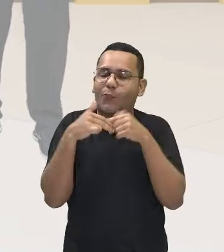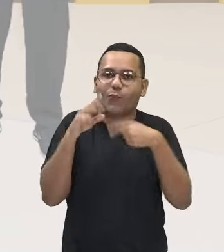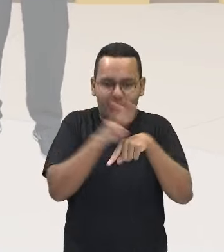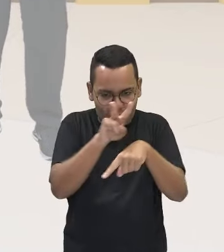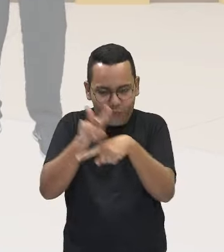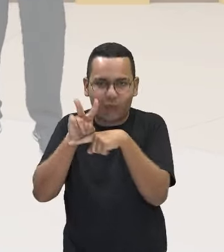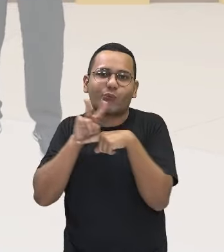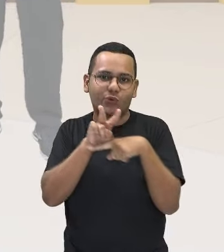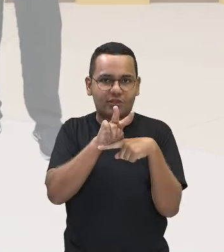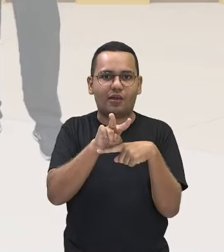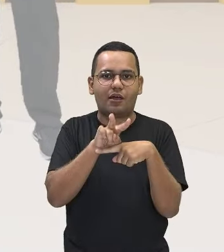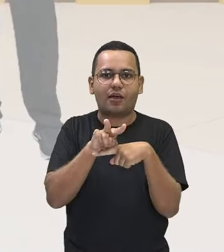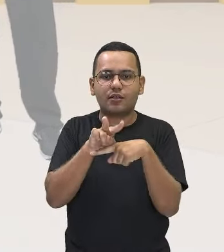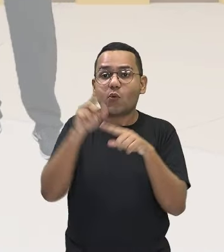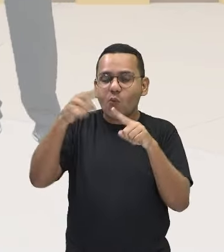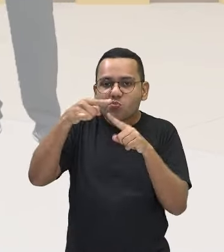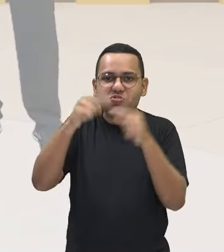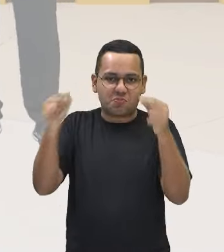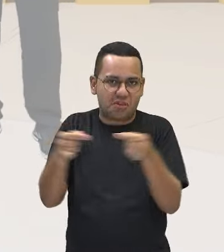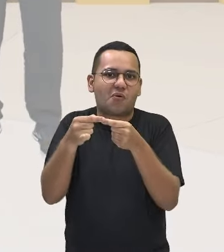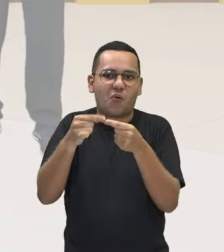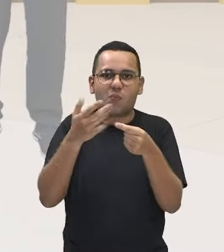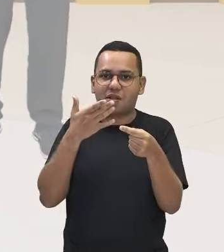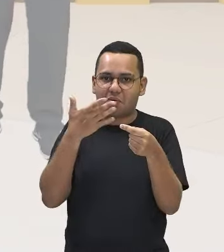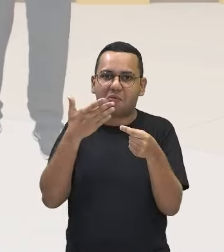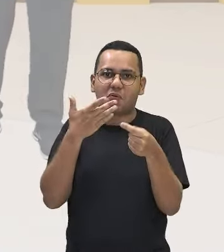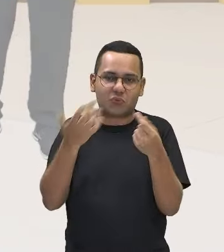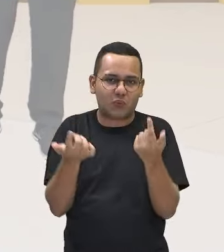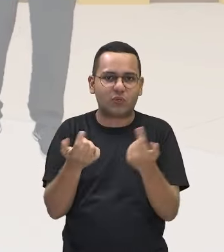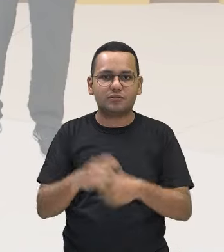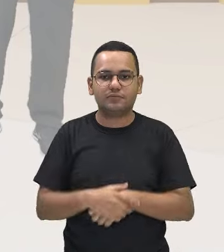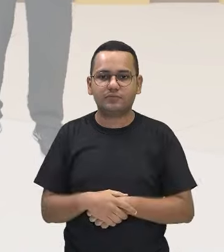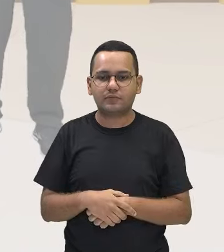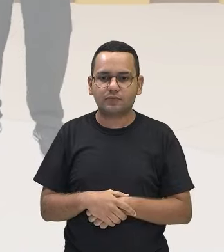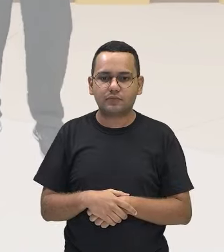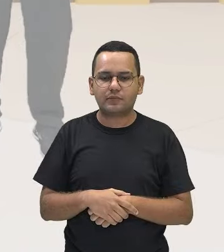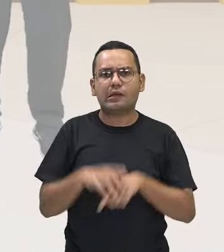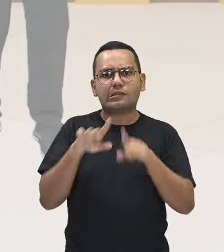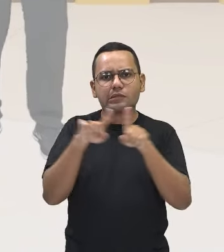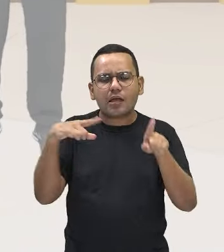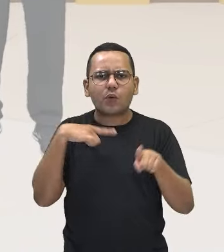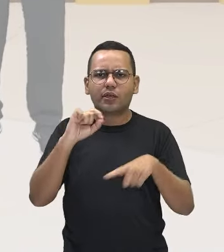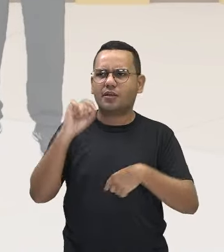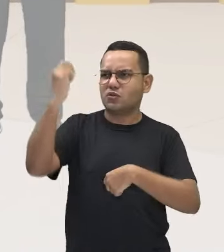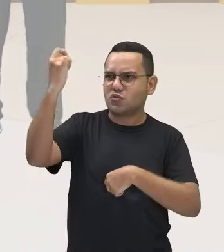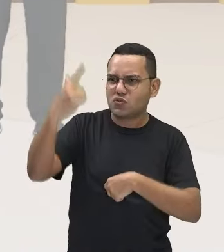aquela tonalidade ali. Então, tem chuva, tem sol, como vocês sabem, né? A ação do tempo ela vai